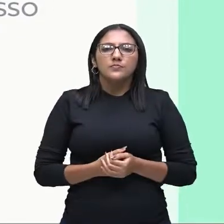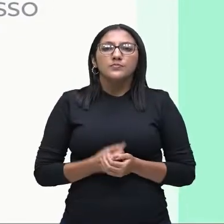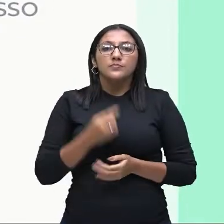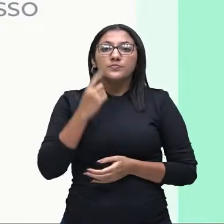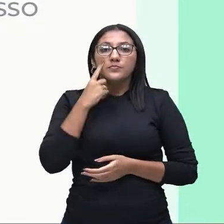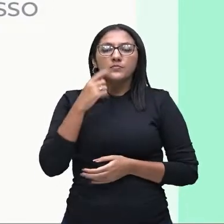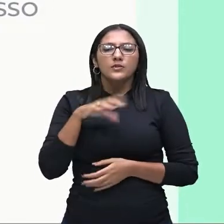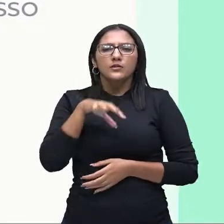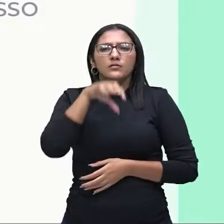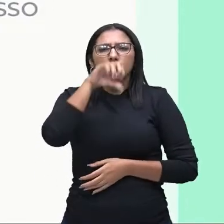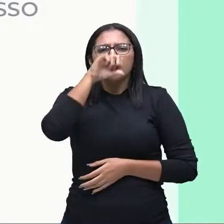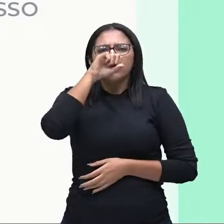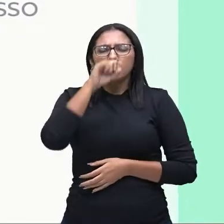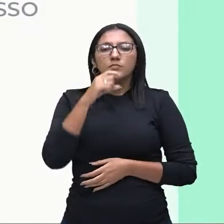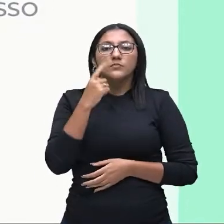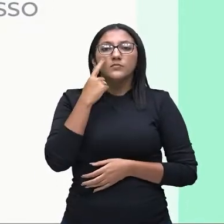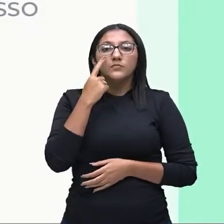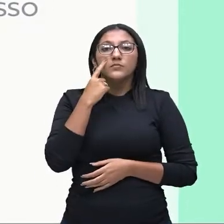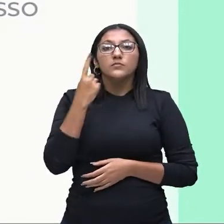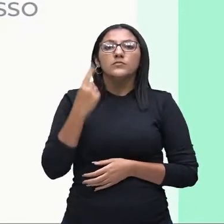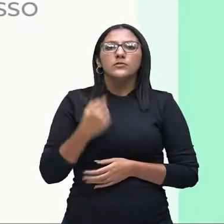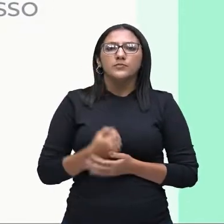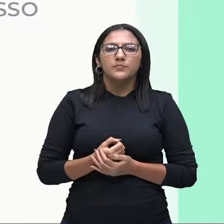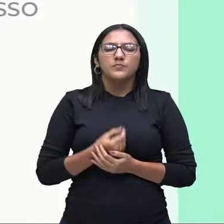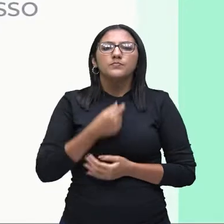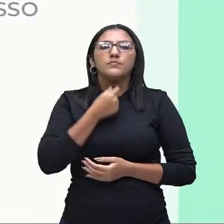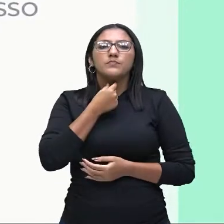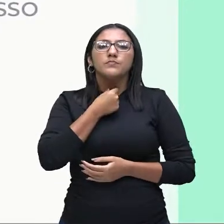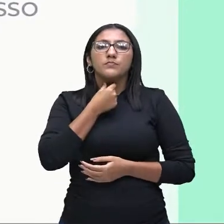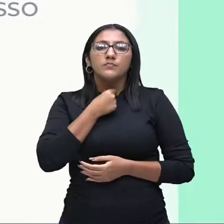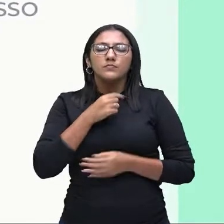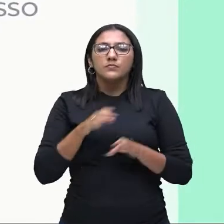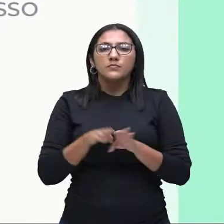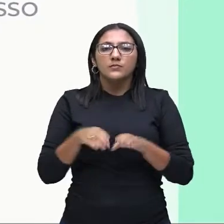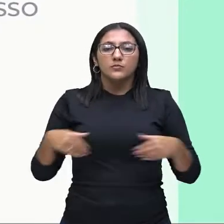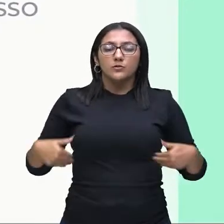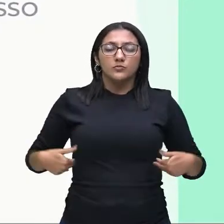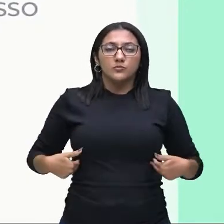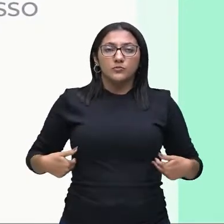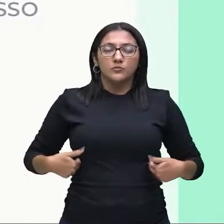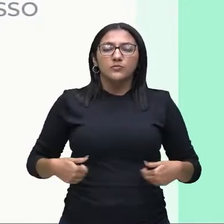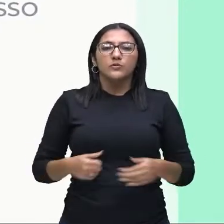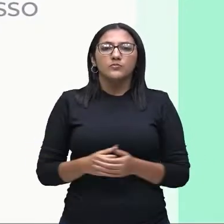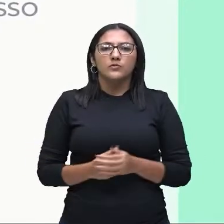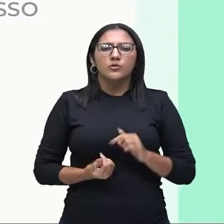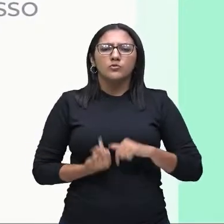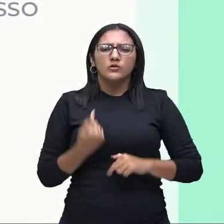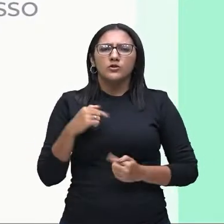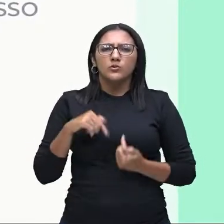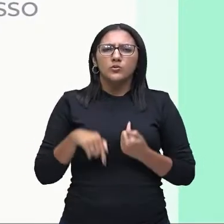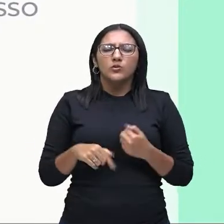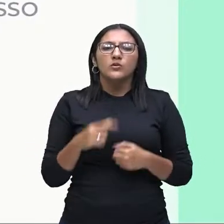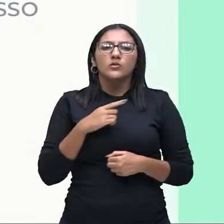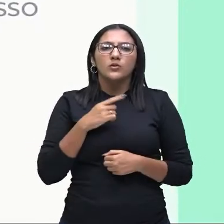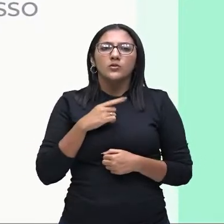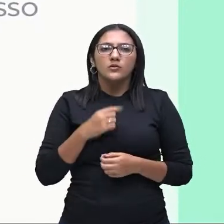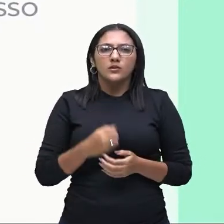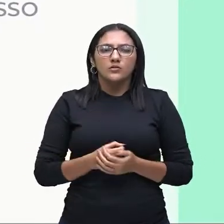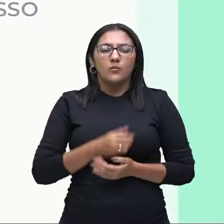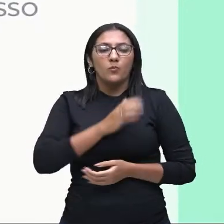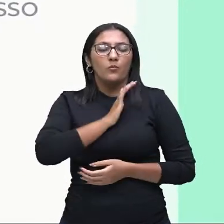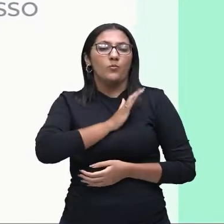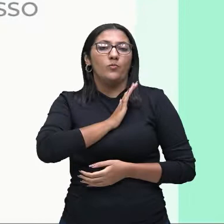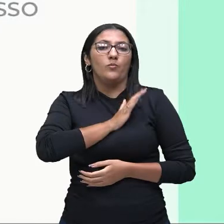sistema respiratório, nós temos a traqueia, temos o pulmão. No sistema circulatório, temos aqui o